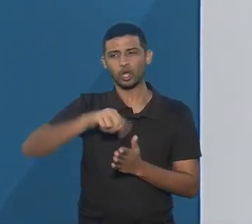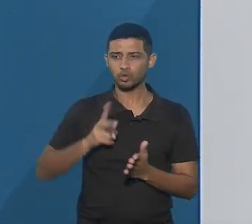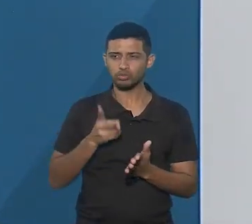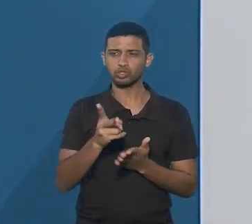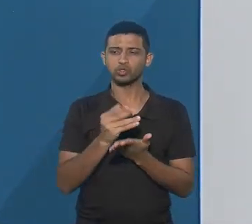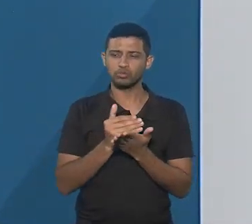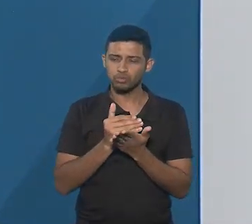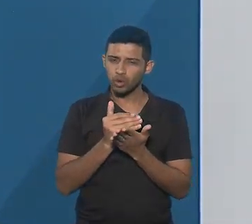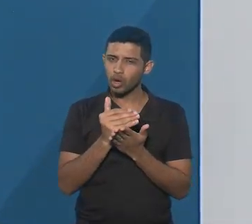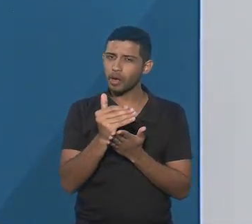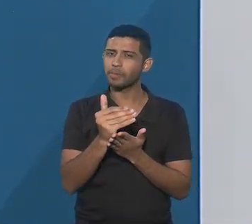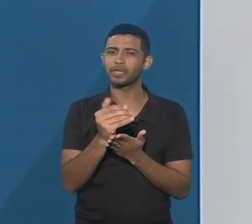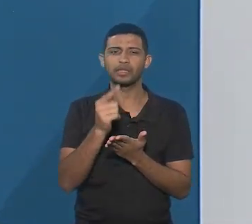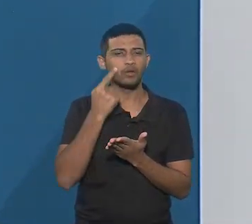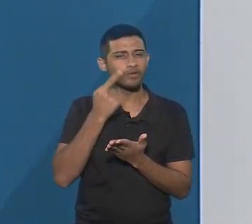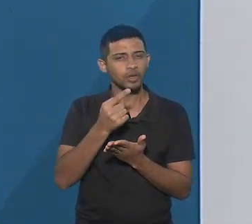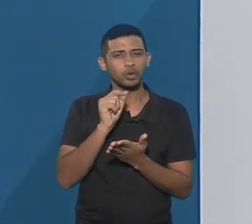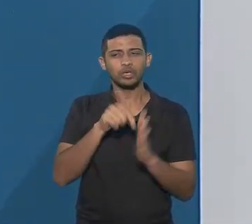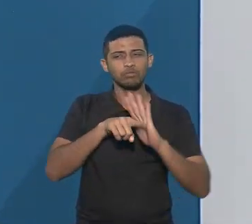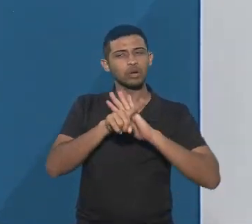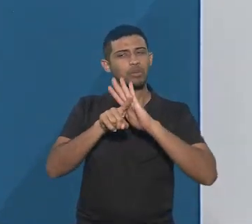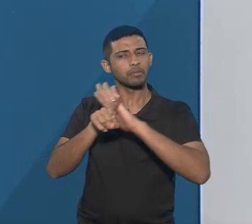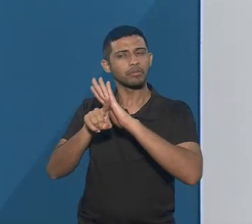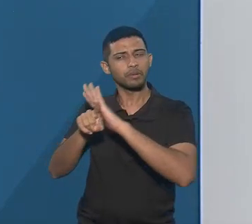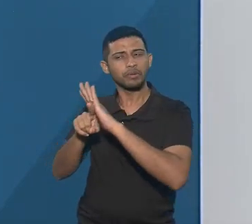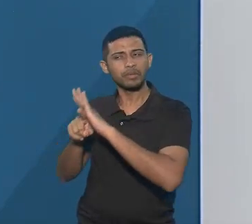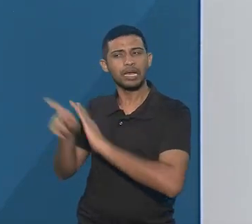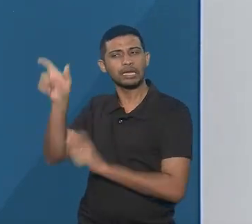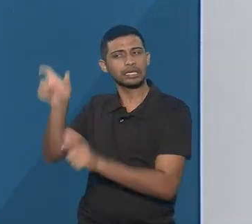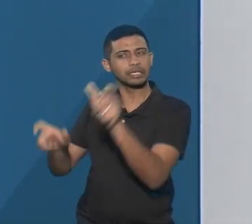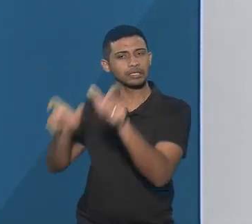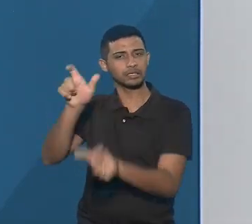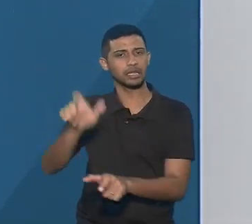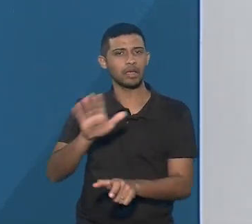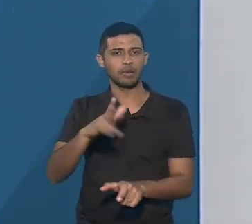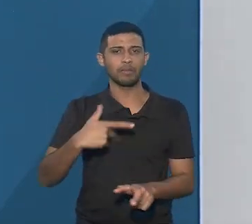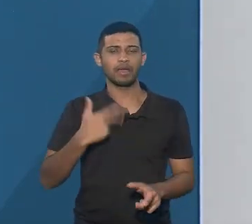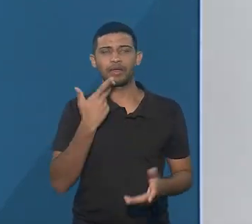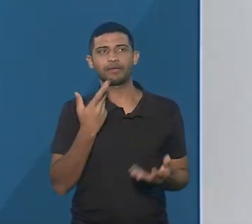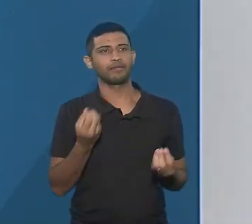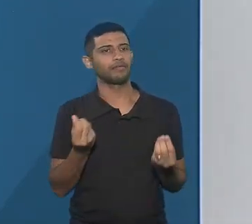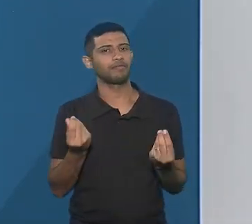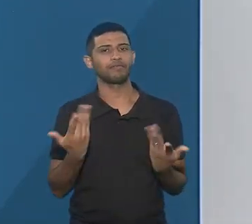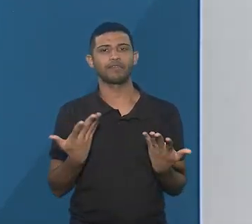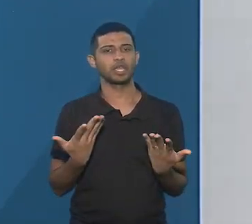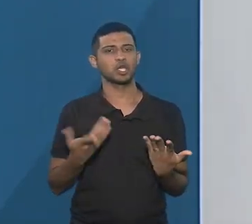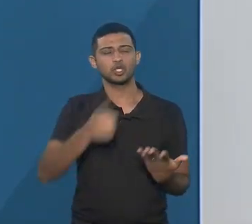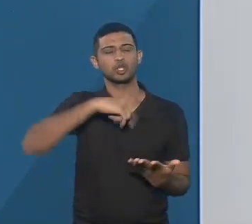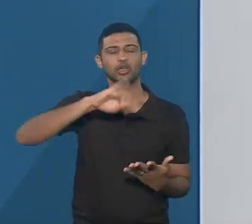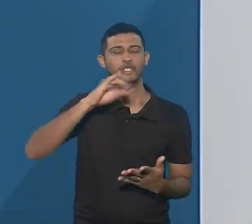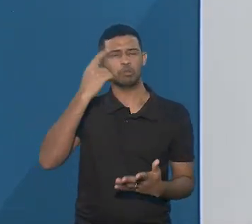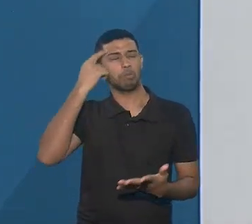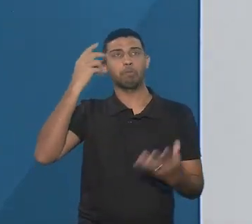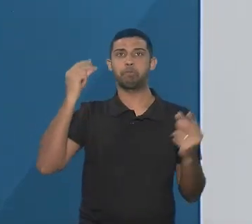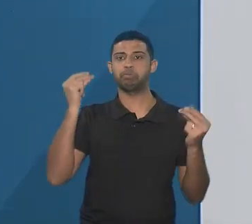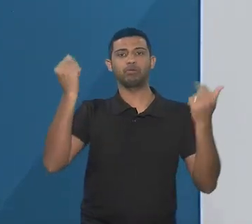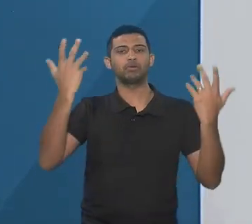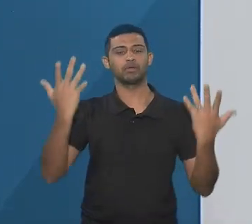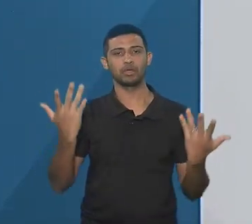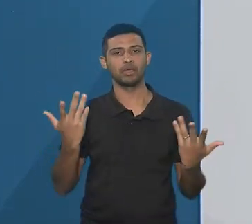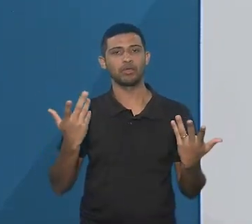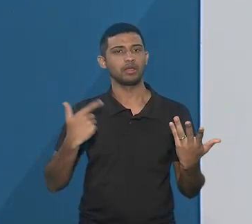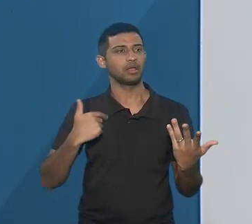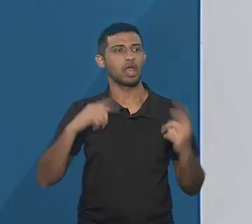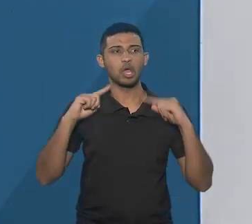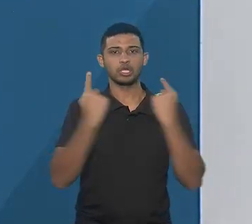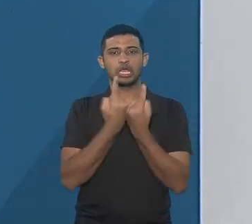anteriormente, nós ainda estamos na fase inicial de enfrentamento dessas realidades, mas é claro que isso não surge da nossa cabeça,